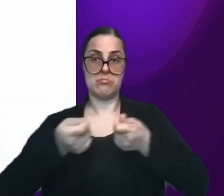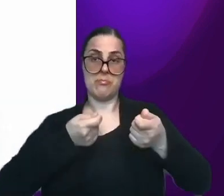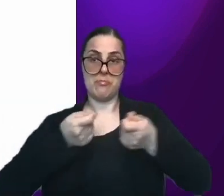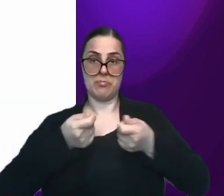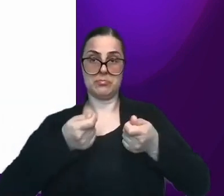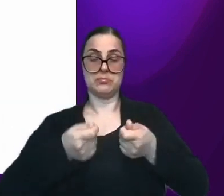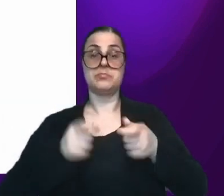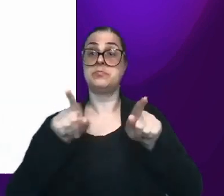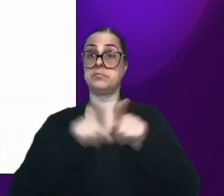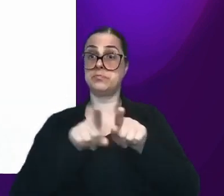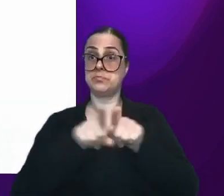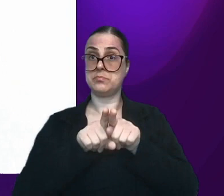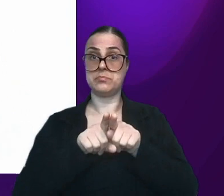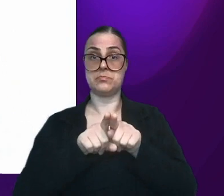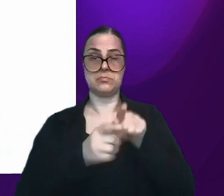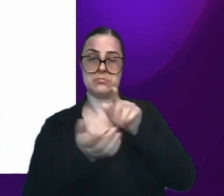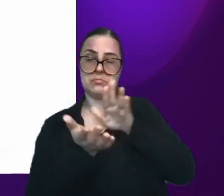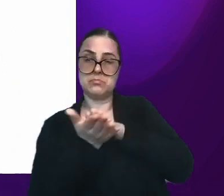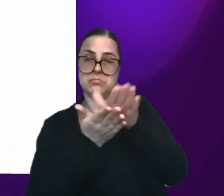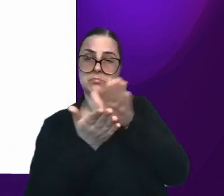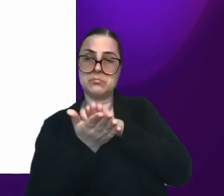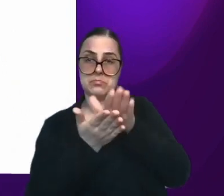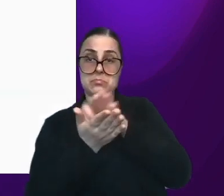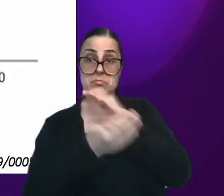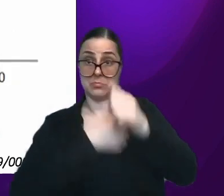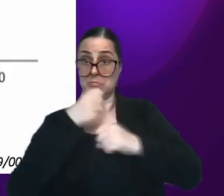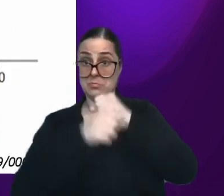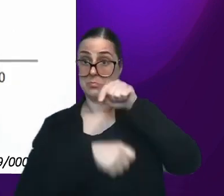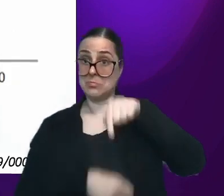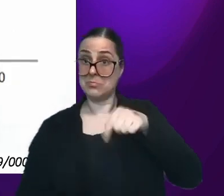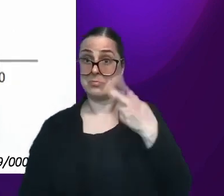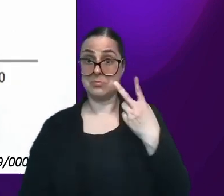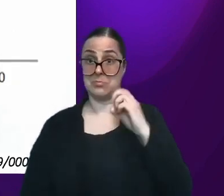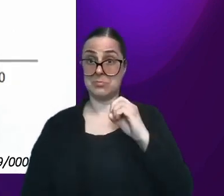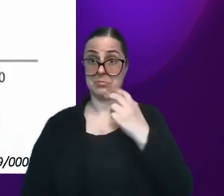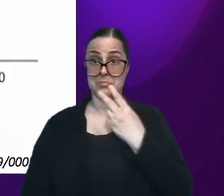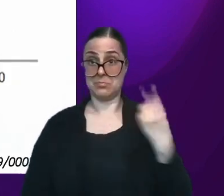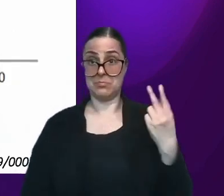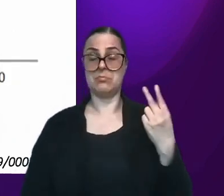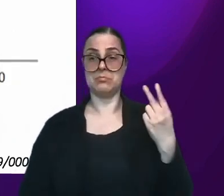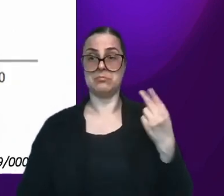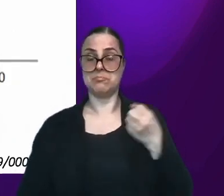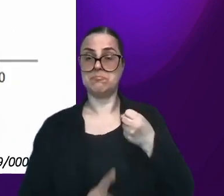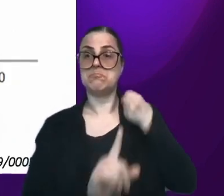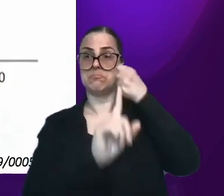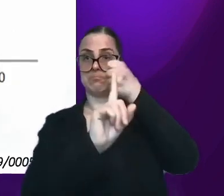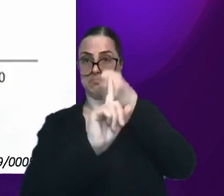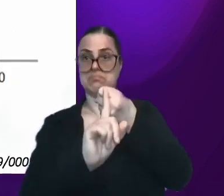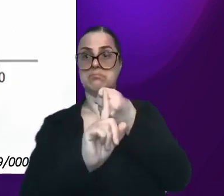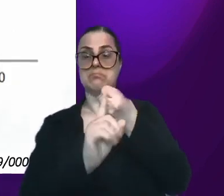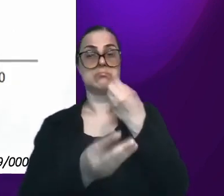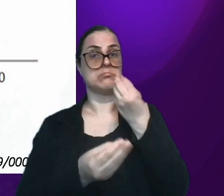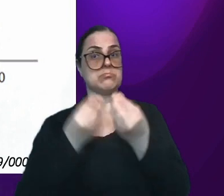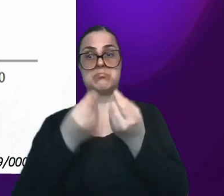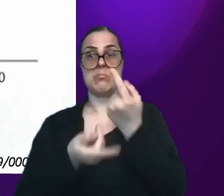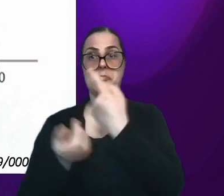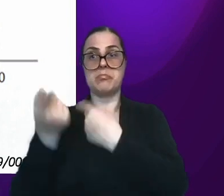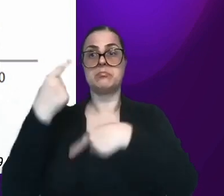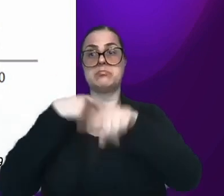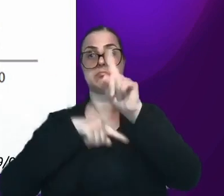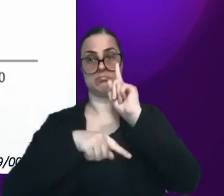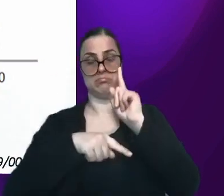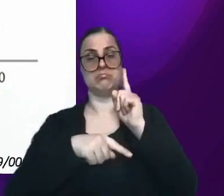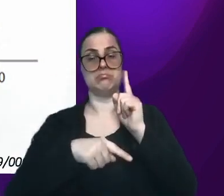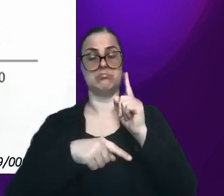também, aqui é a publicação deste ano, impactam na questão da recuperação de